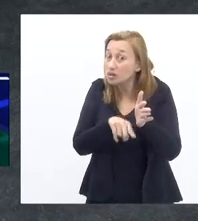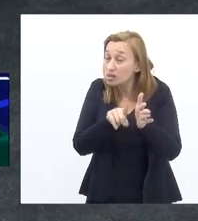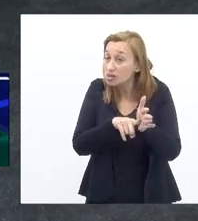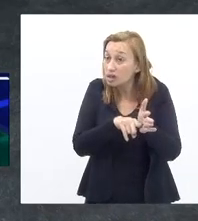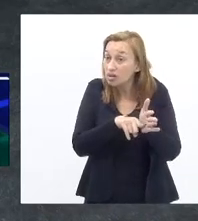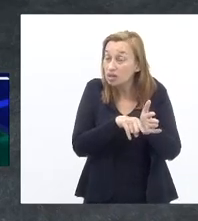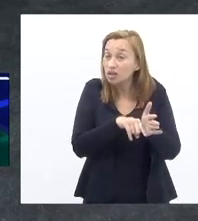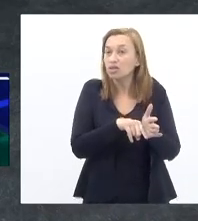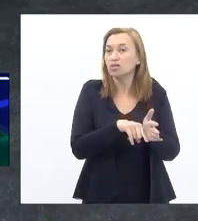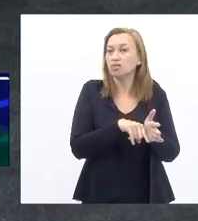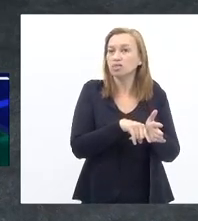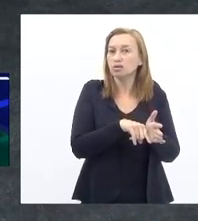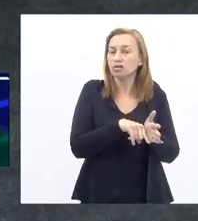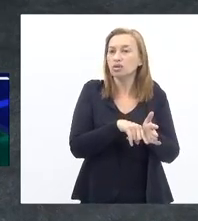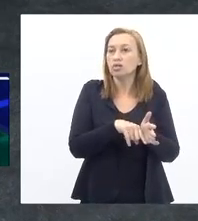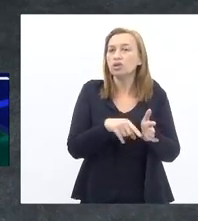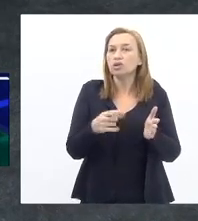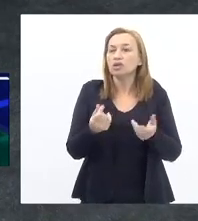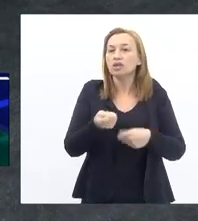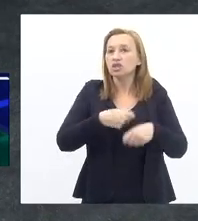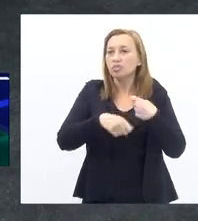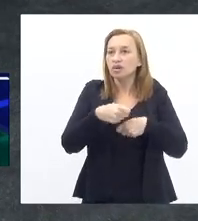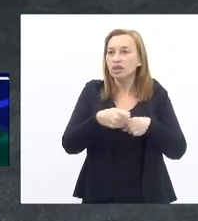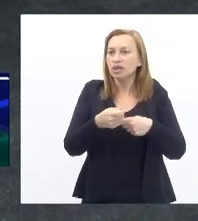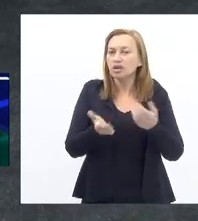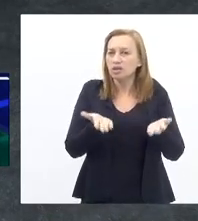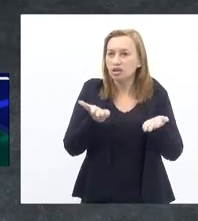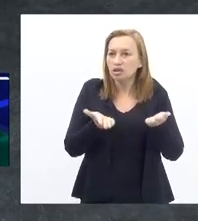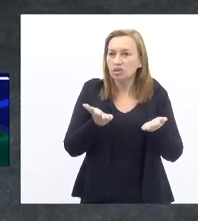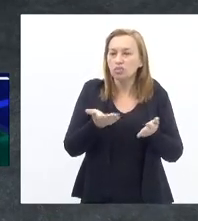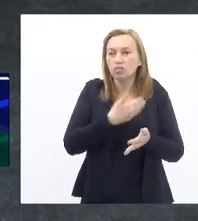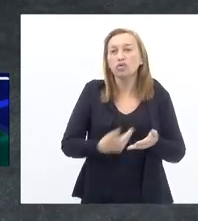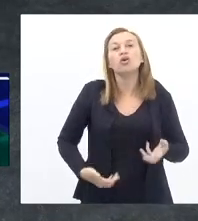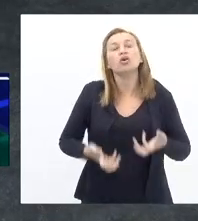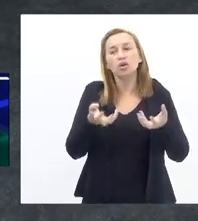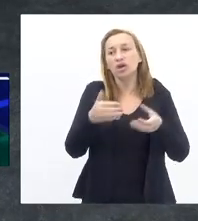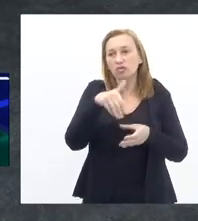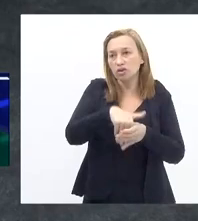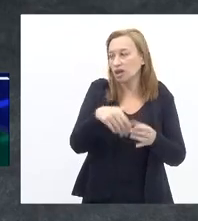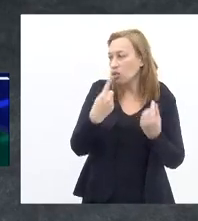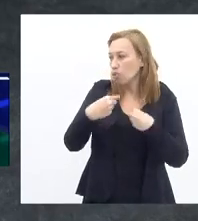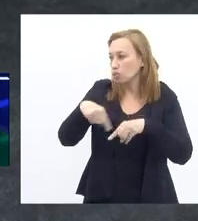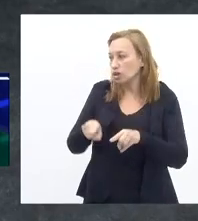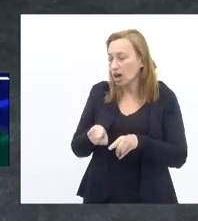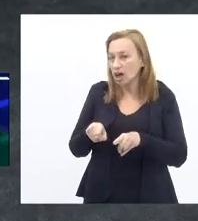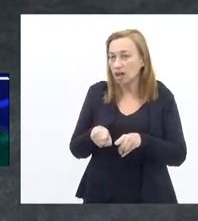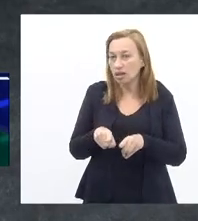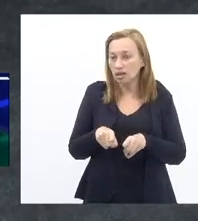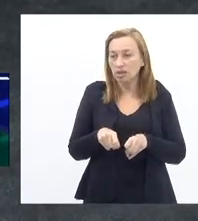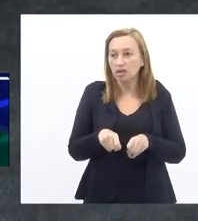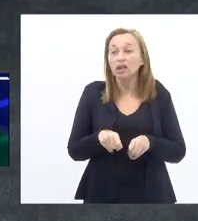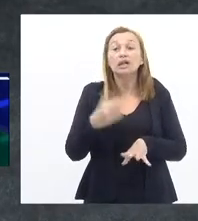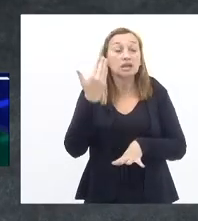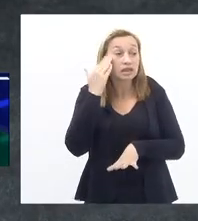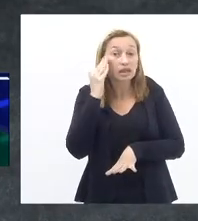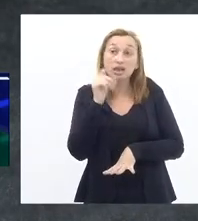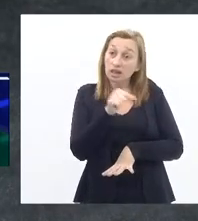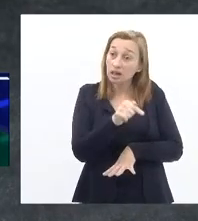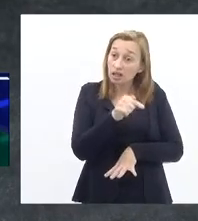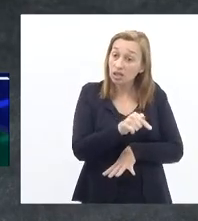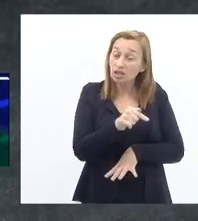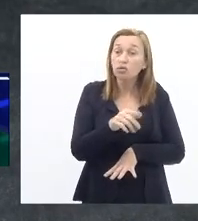da estabilidade econômica do governo. Então, eu quero votar contrário, entendendo aqui